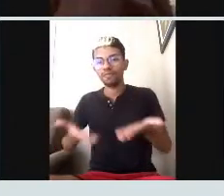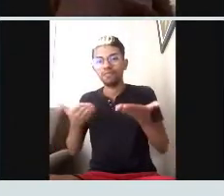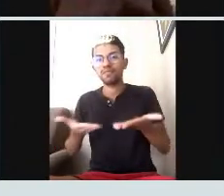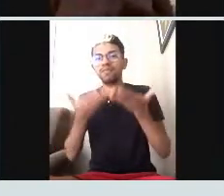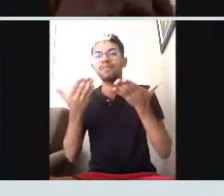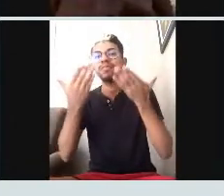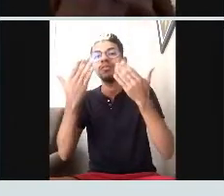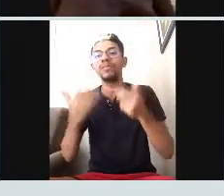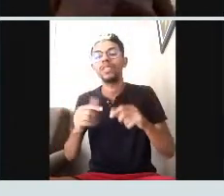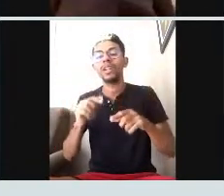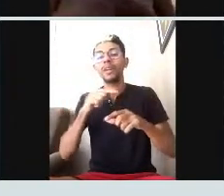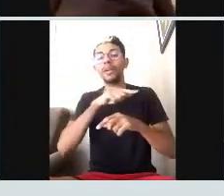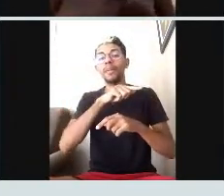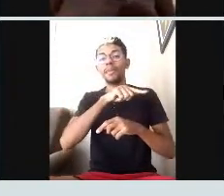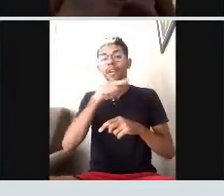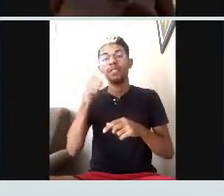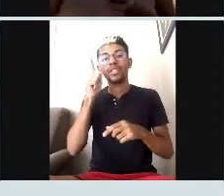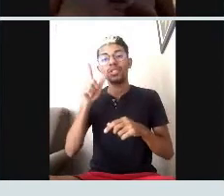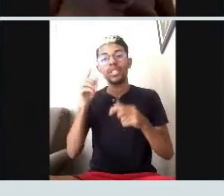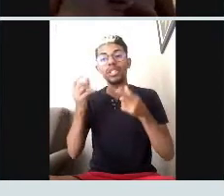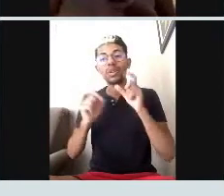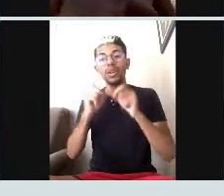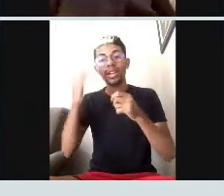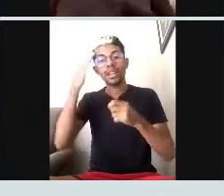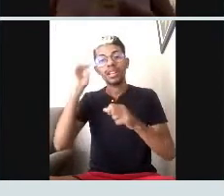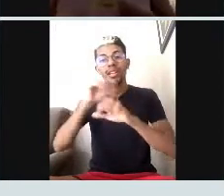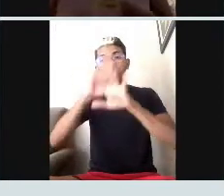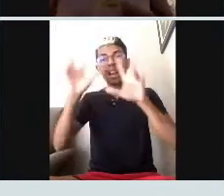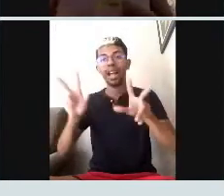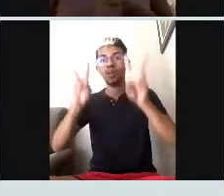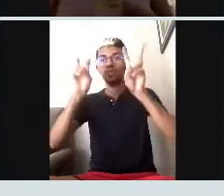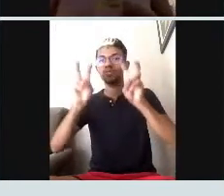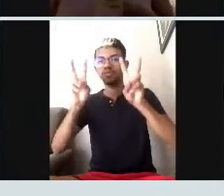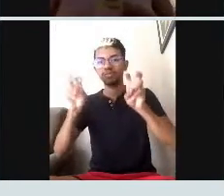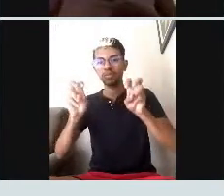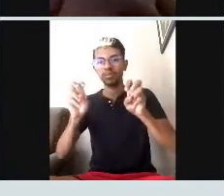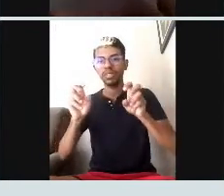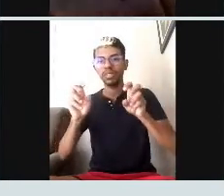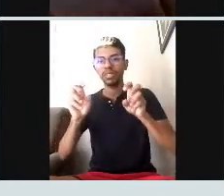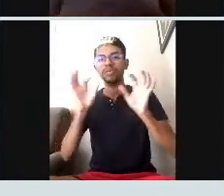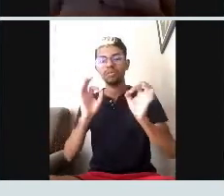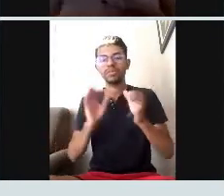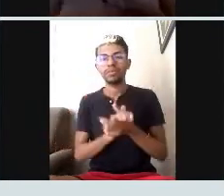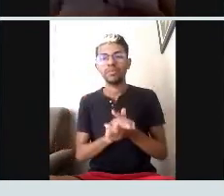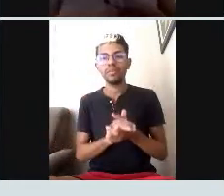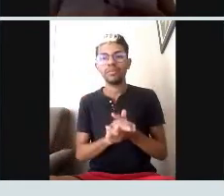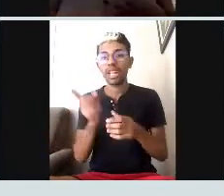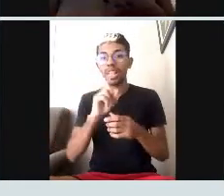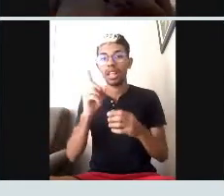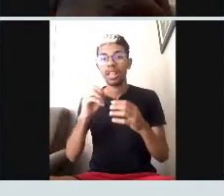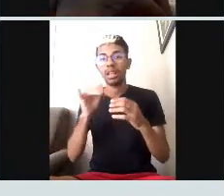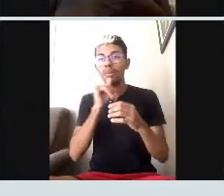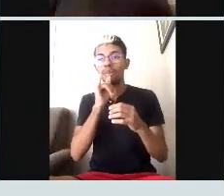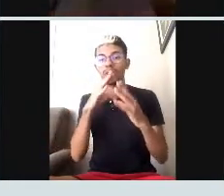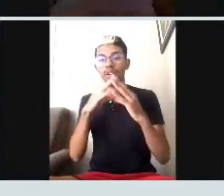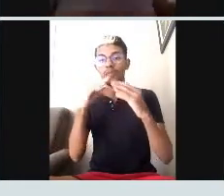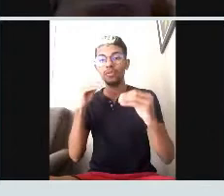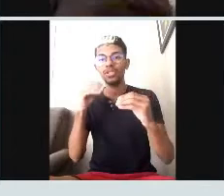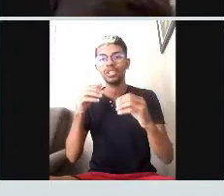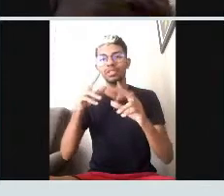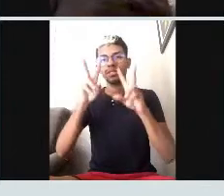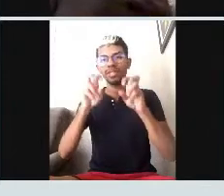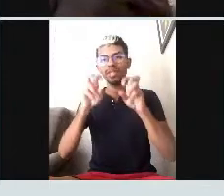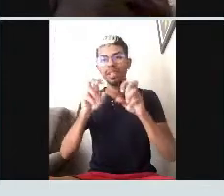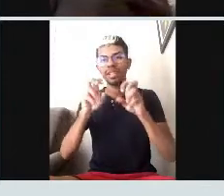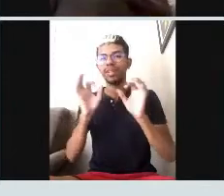não tangenciar ou não fugir do tema. A gente vai falar sobre isso também. Tentar desenvolver para além